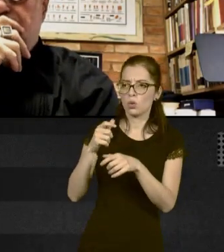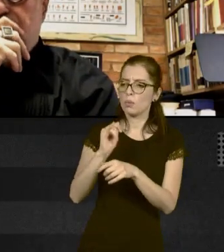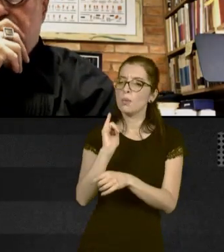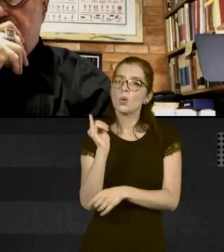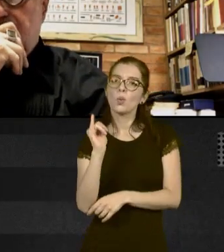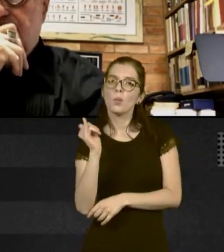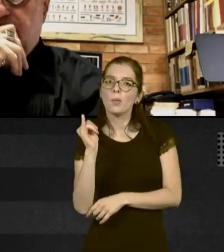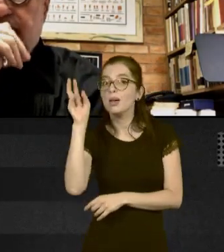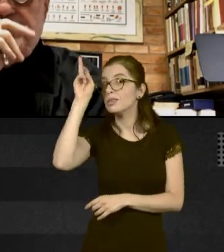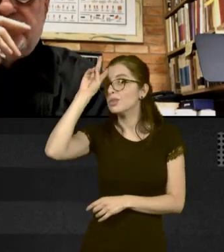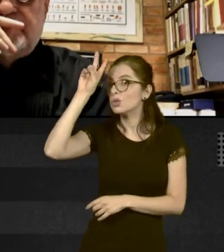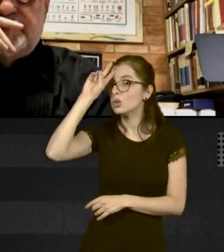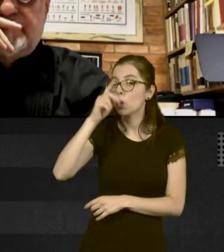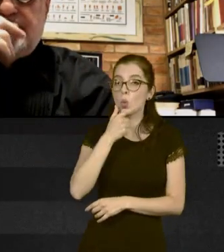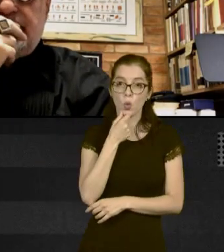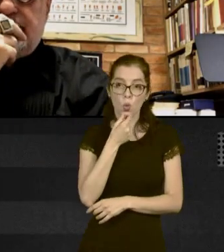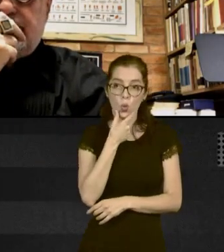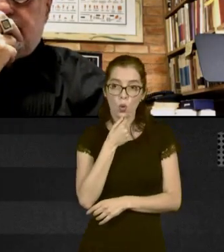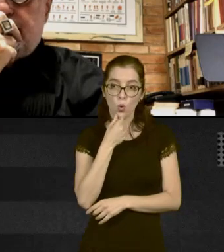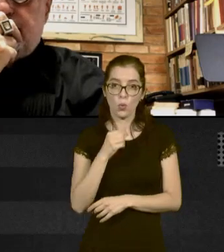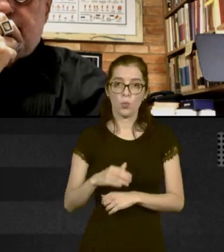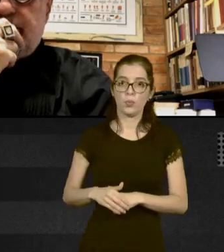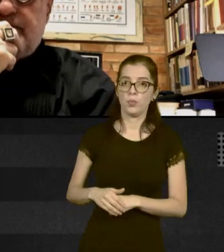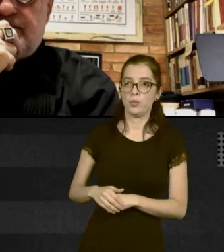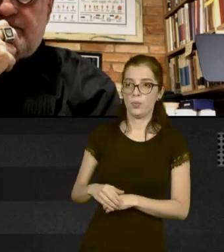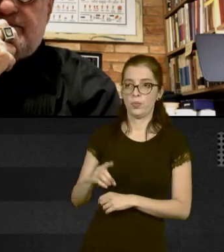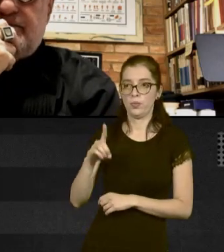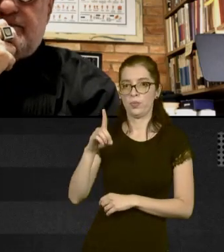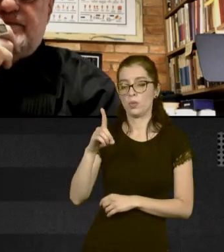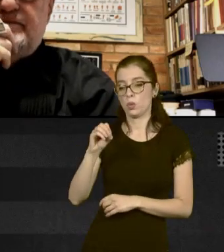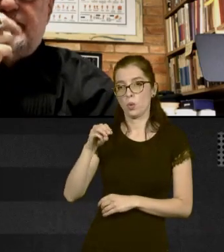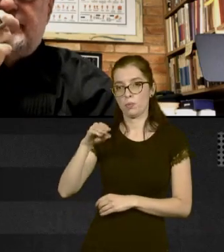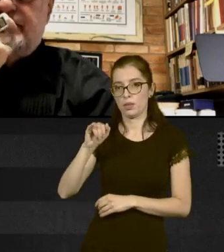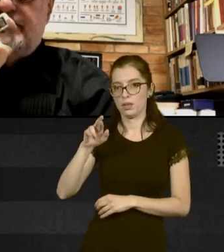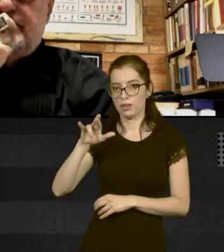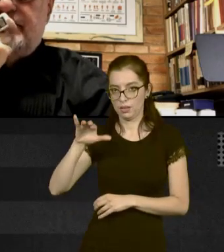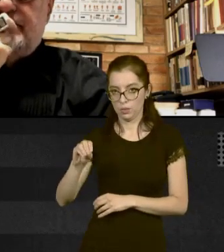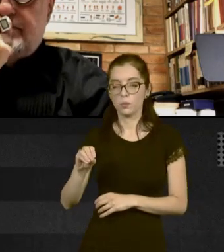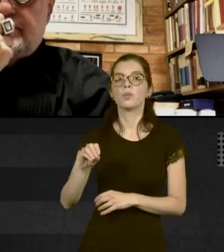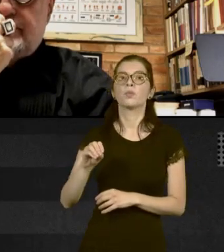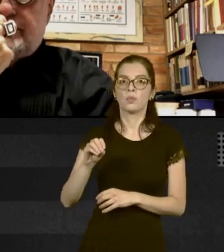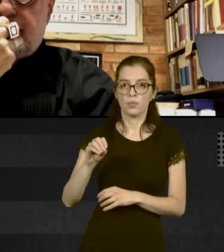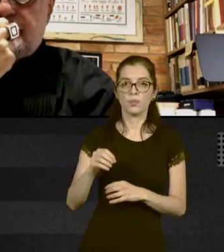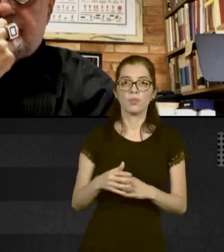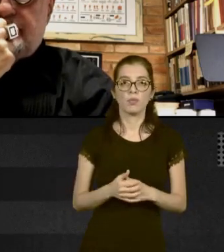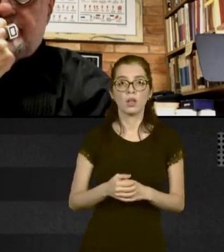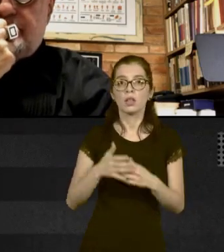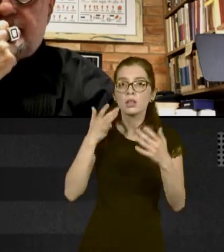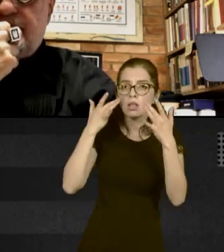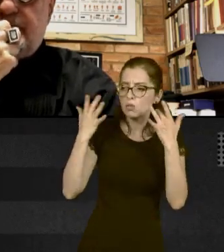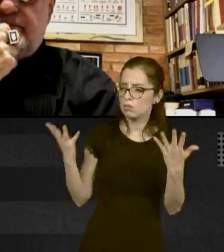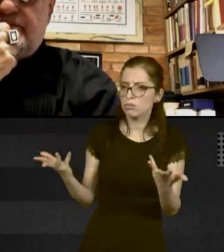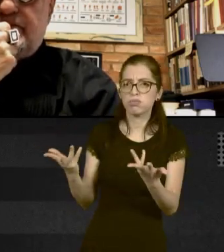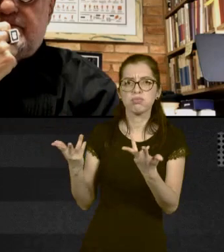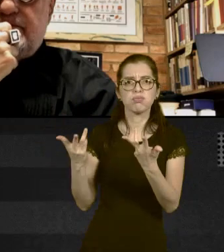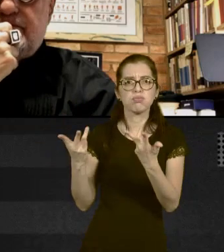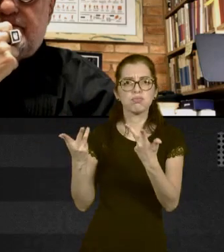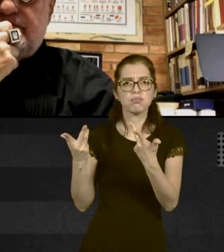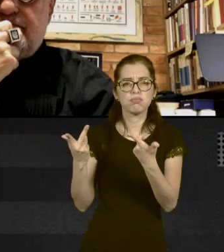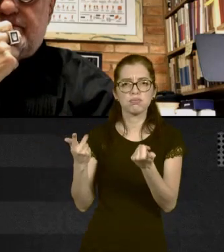E a história do Delmiro Gouveia é exatamente isso, é uma companhia circense que chega na cidade de Delmiro Gouveia e uma